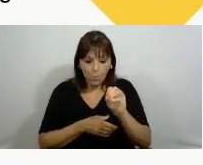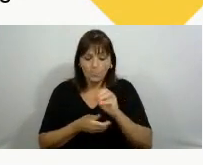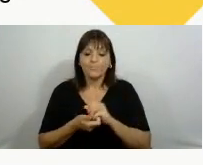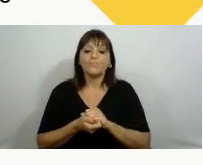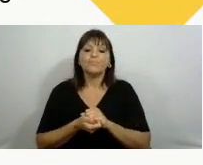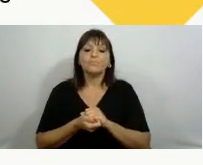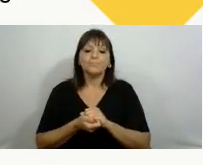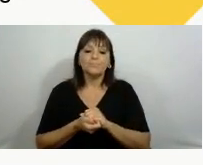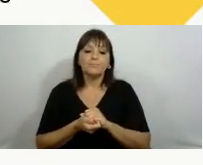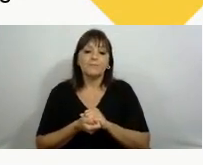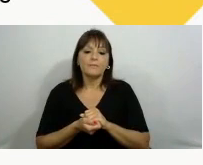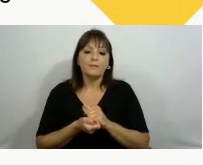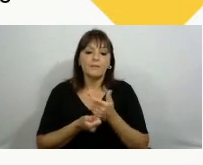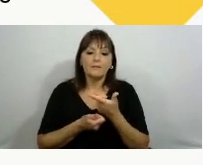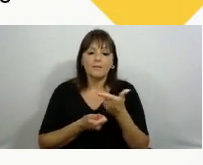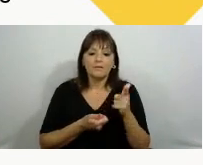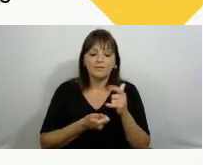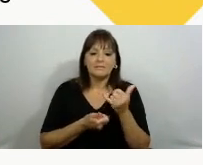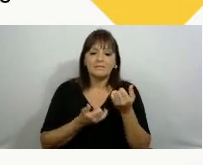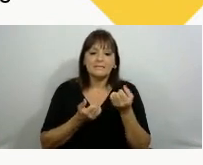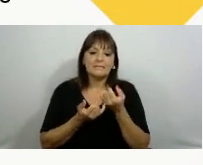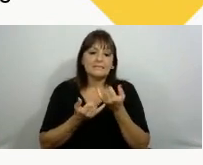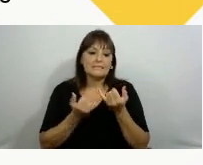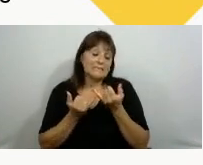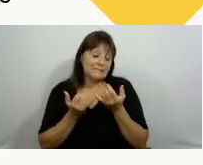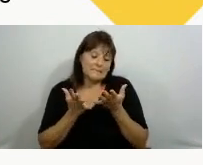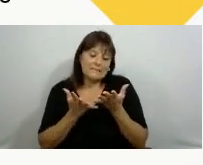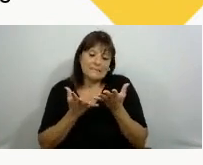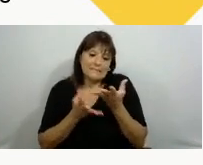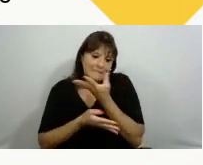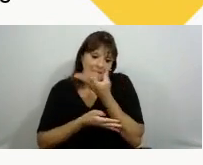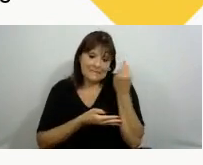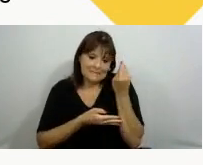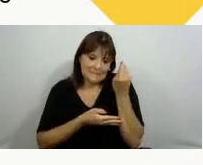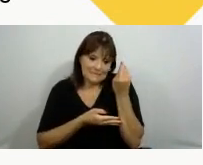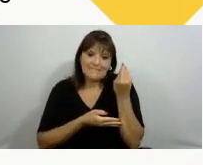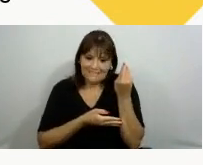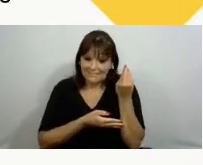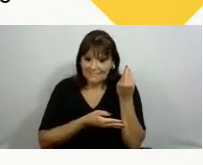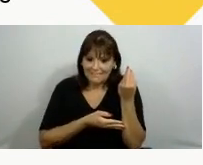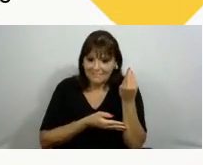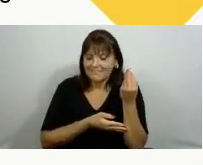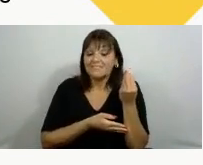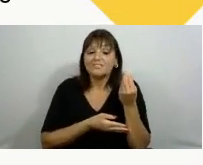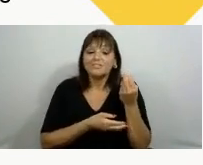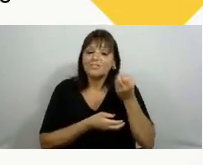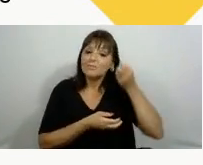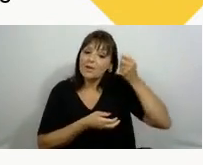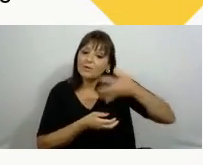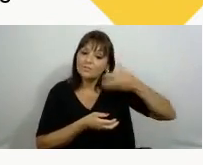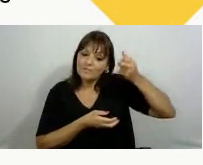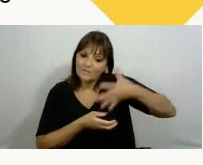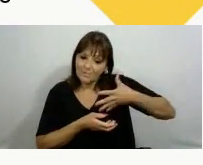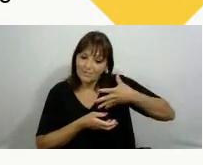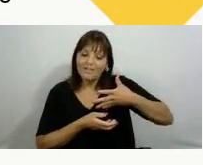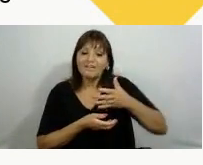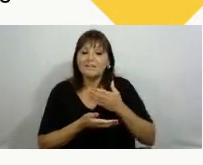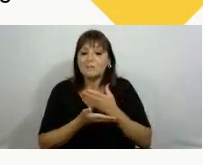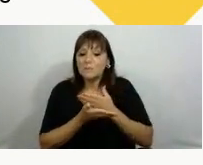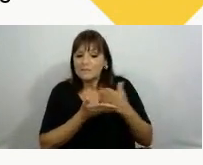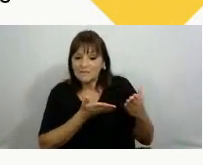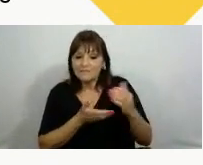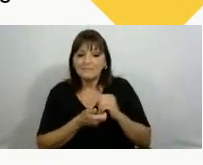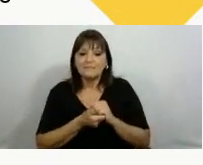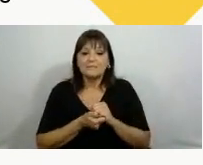eu esqueci de me audiodescrever lá no início, então vou já deixar o meu próprio exemplo. Eu me audiodescreveria, né,